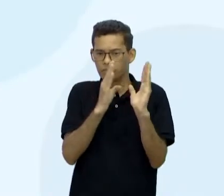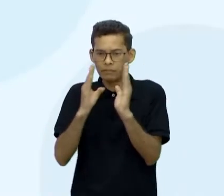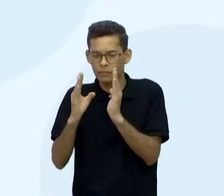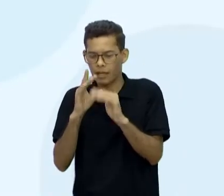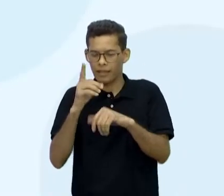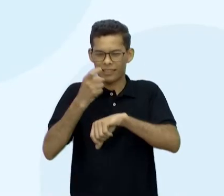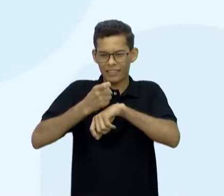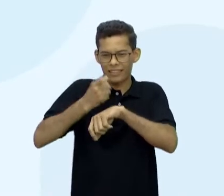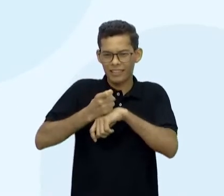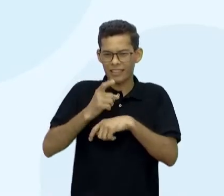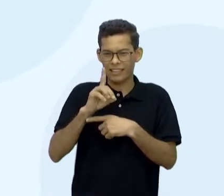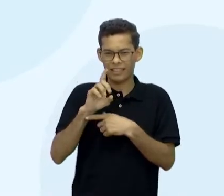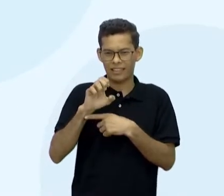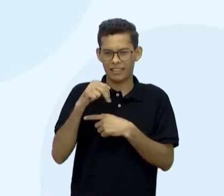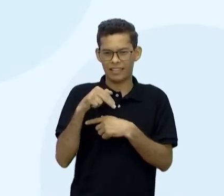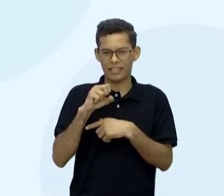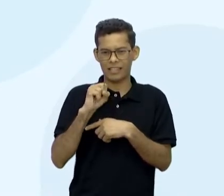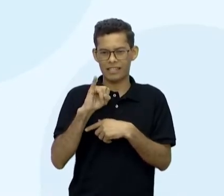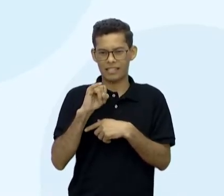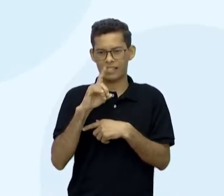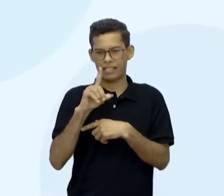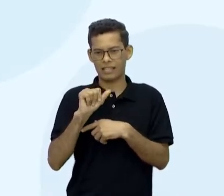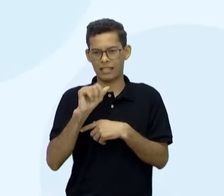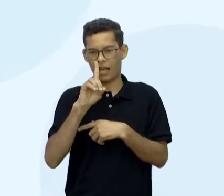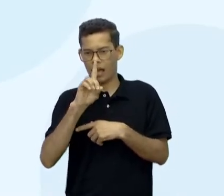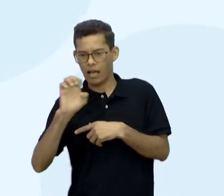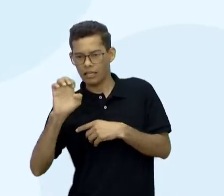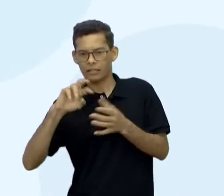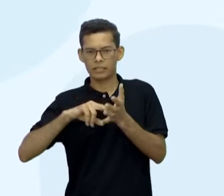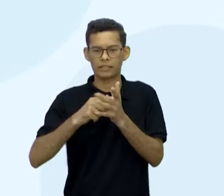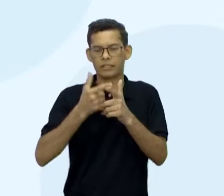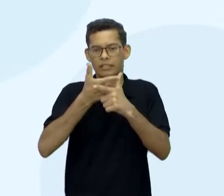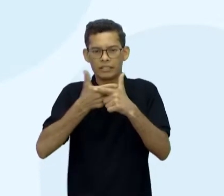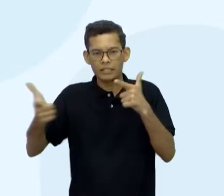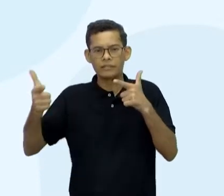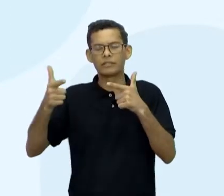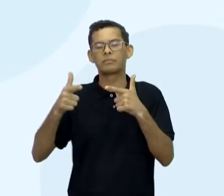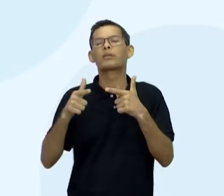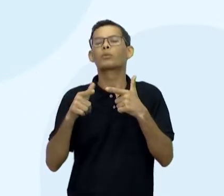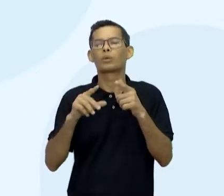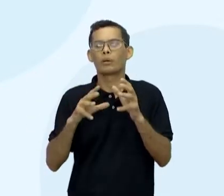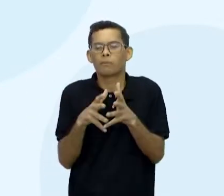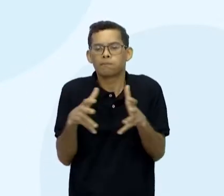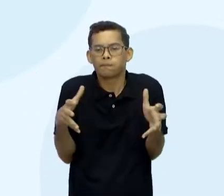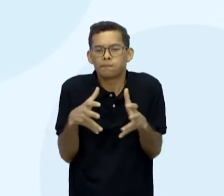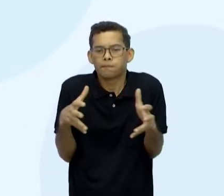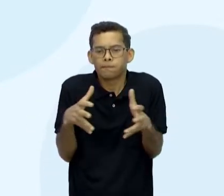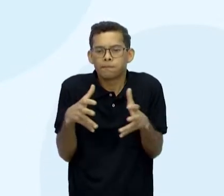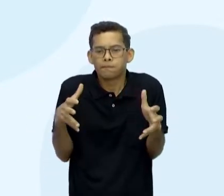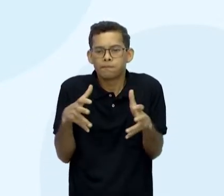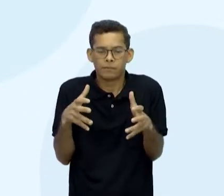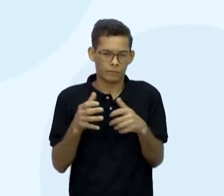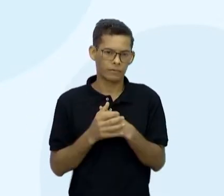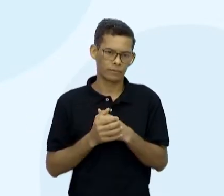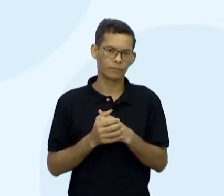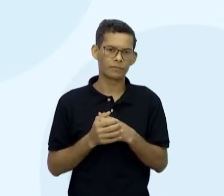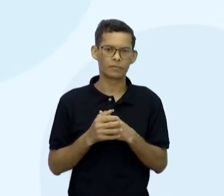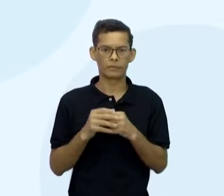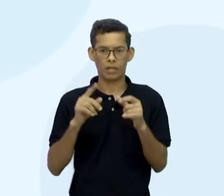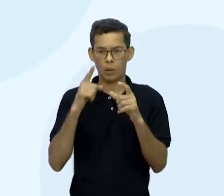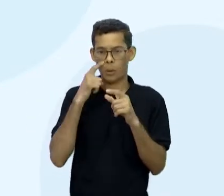a massa pelo volume. Que é o volume que eu vou usar, pessoal? Aqui, ó. 4 terços de pi r ao